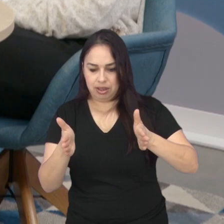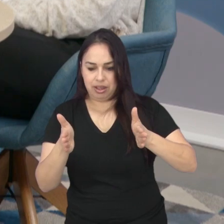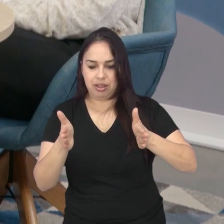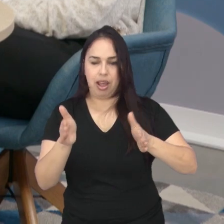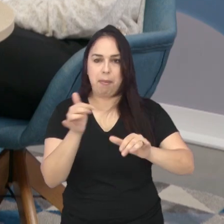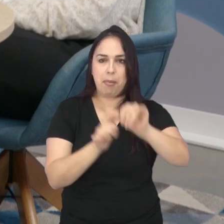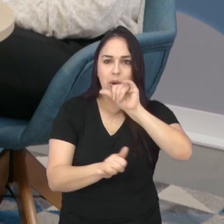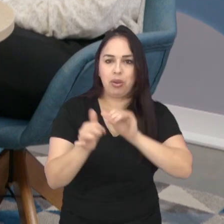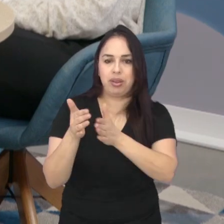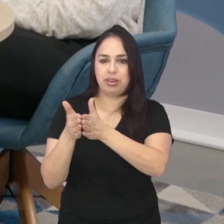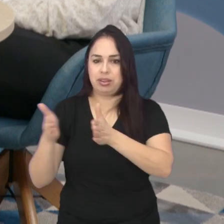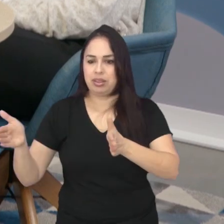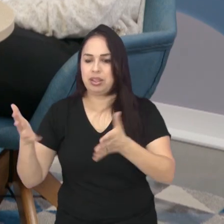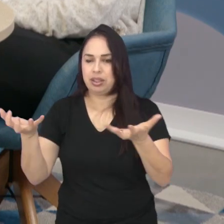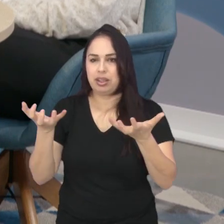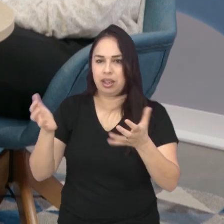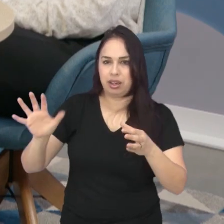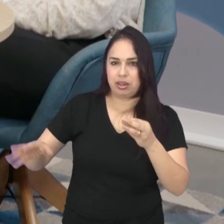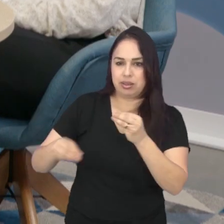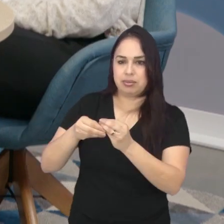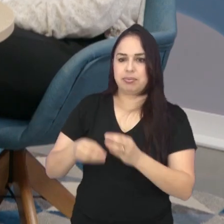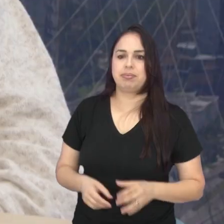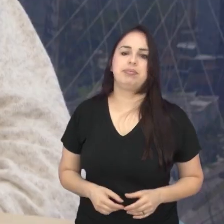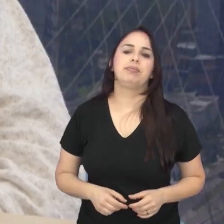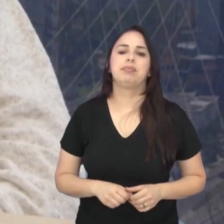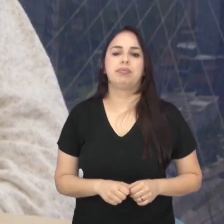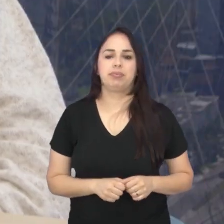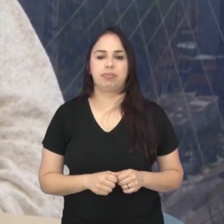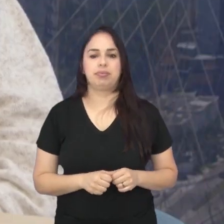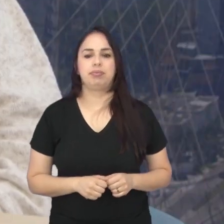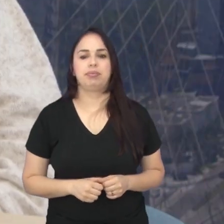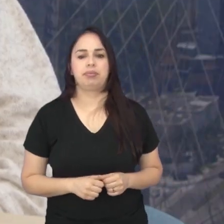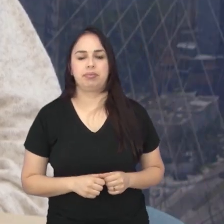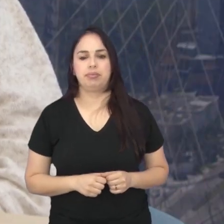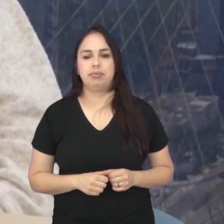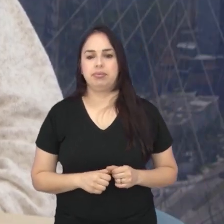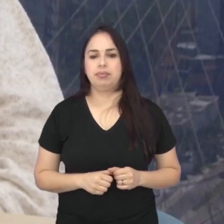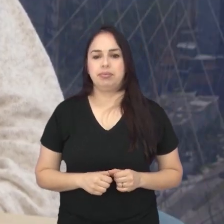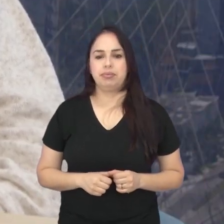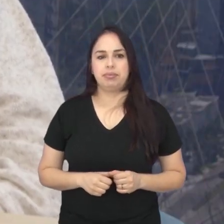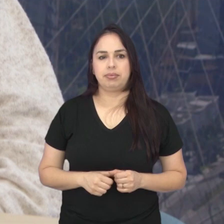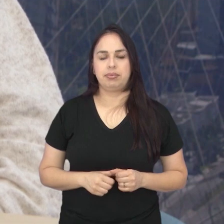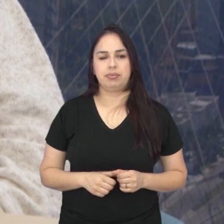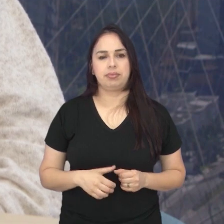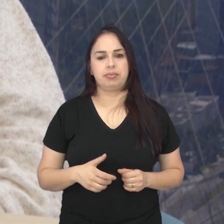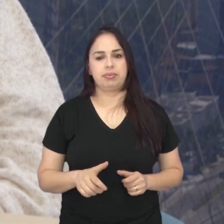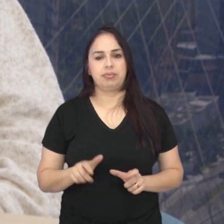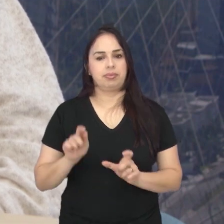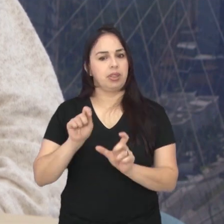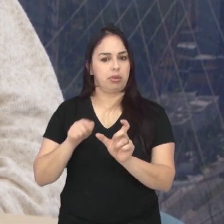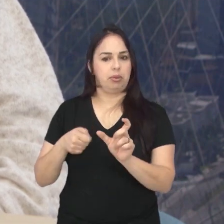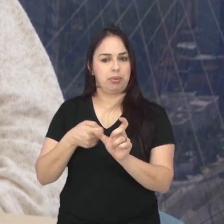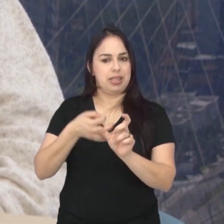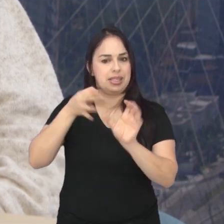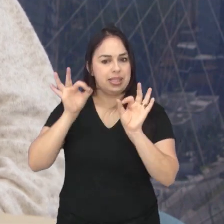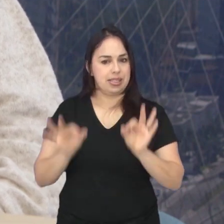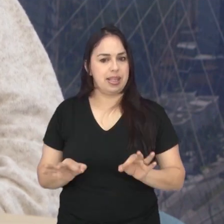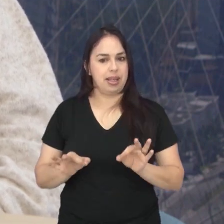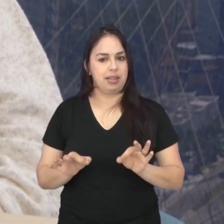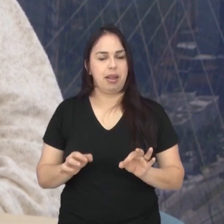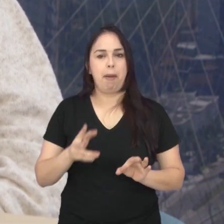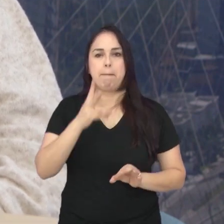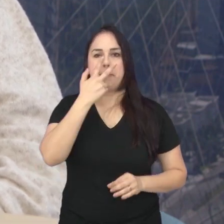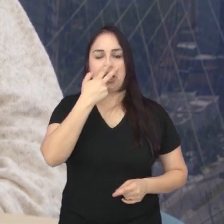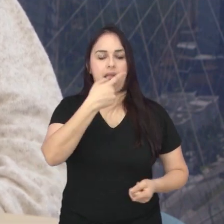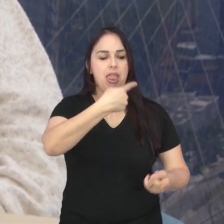ciclos. Larissa, quer começar falando? Então, hoje eu acho que a terminologia mais adequada é falar em espiral